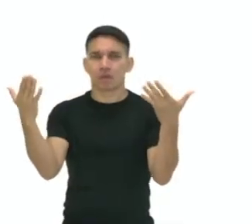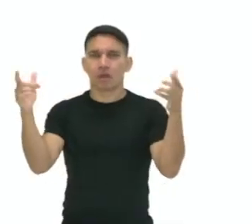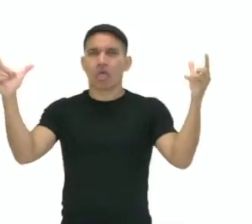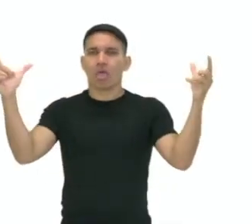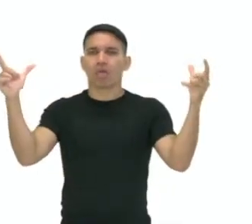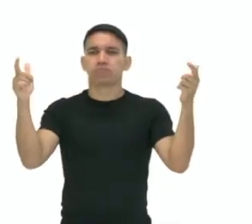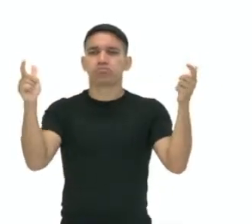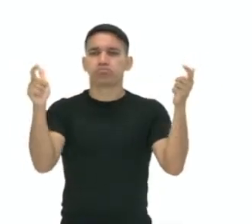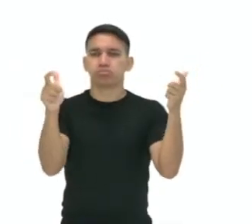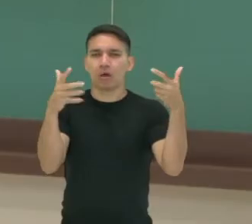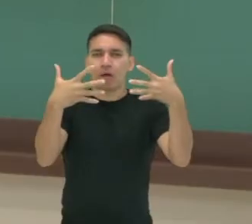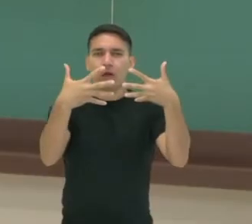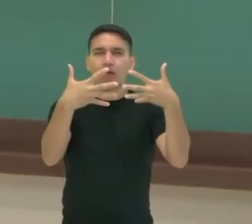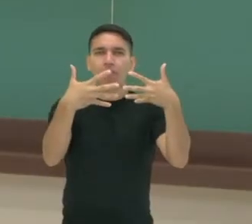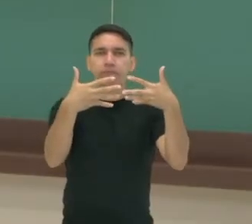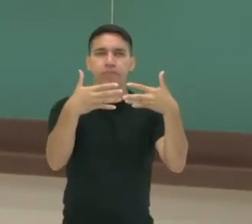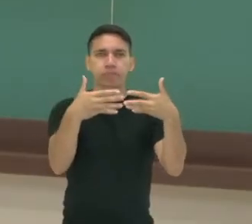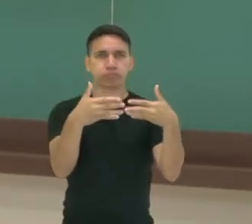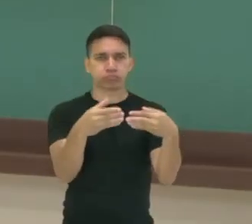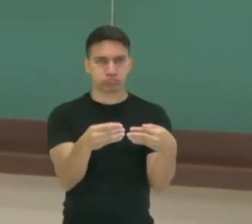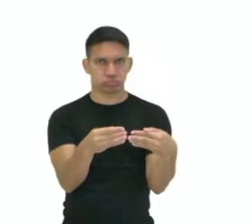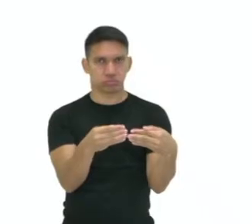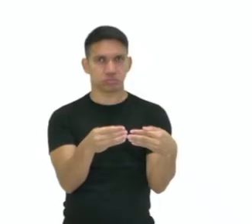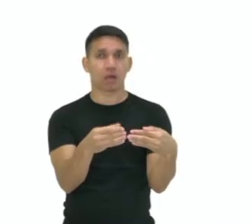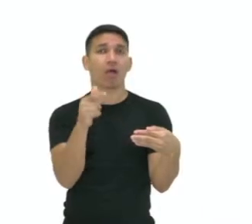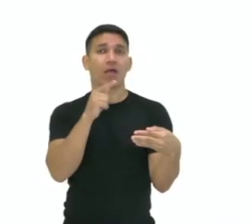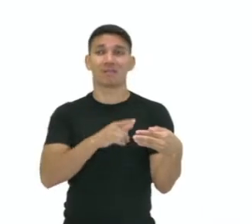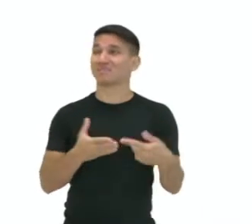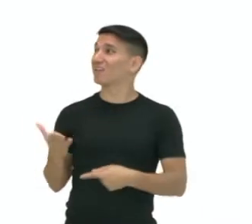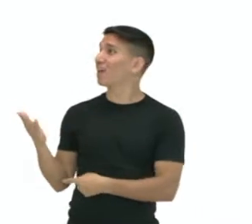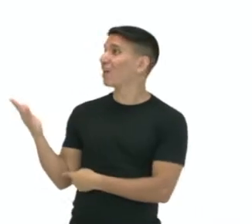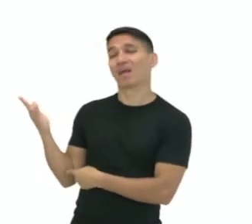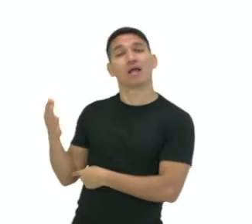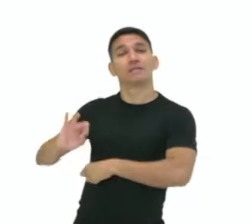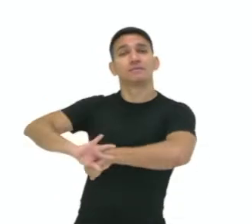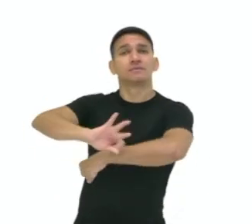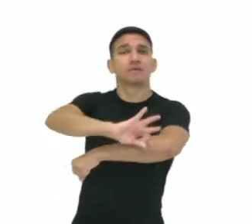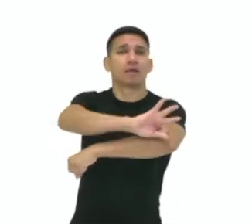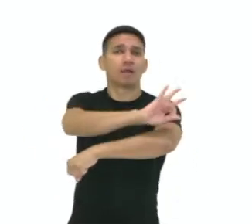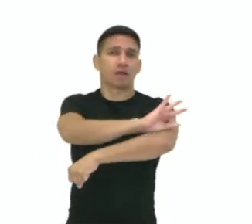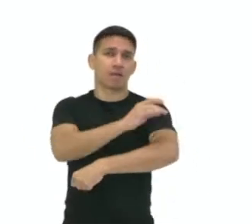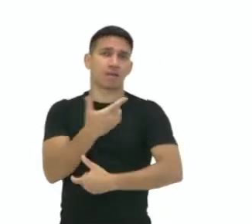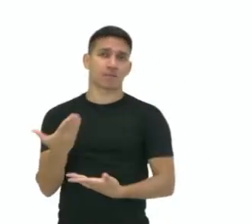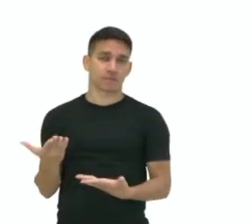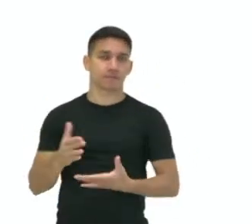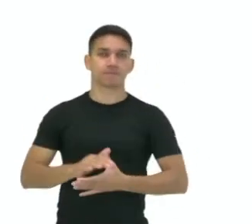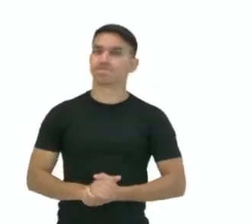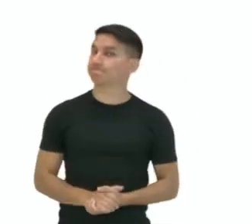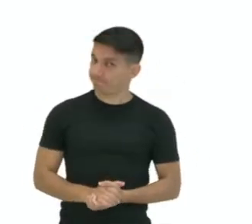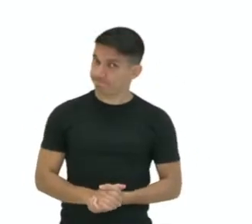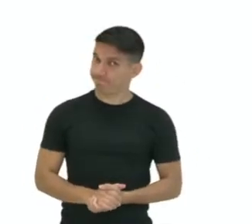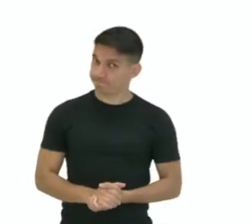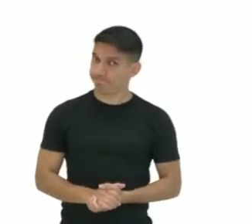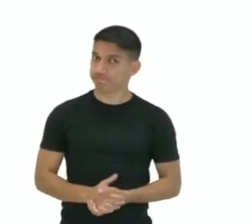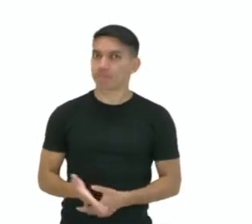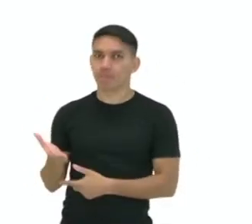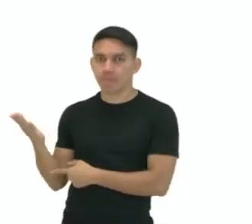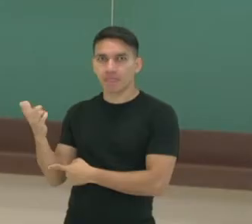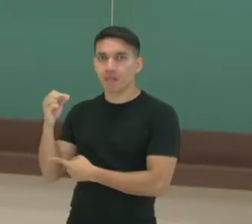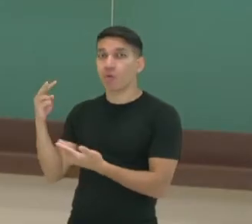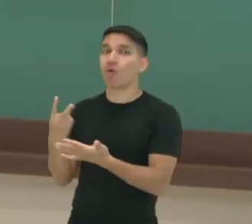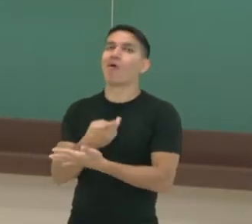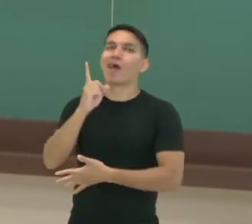do volume, a perda de tamanho das células musculares. Ok, isso